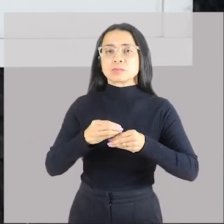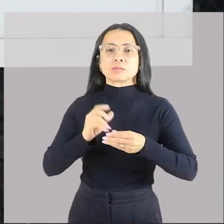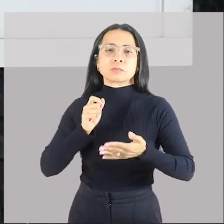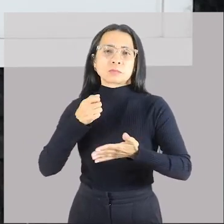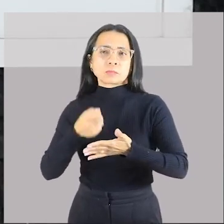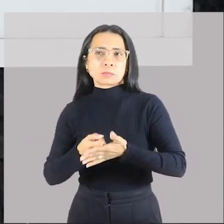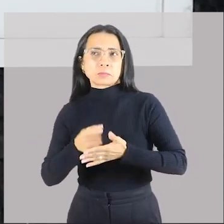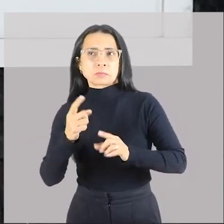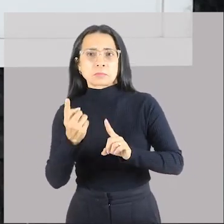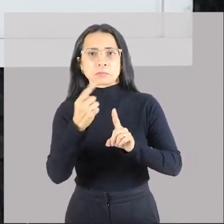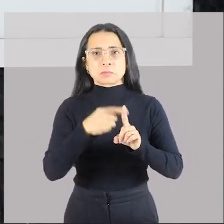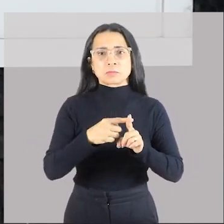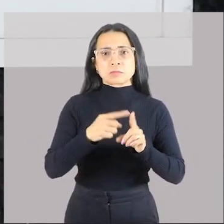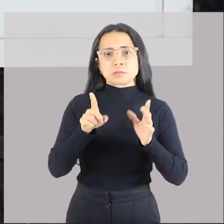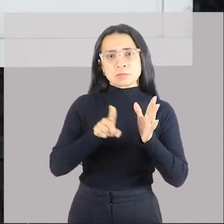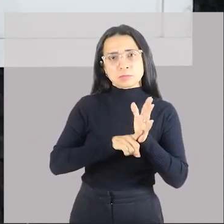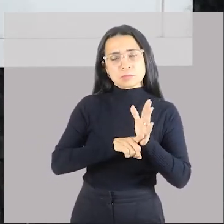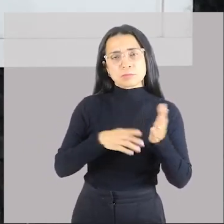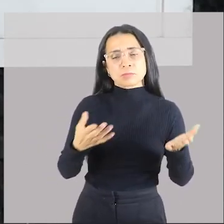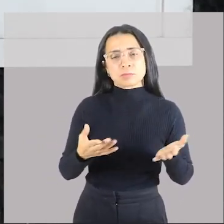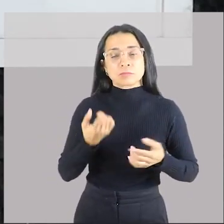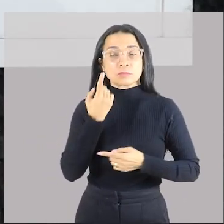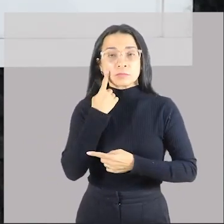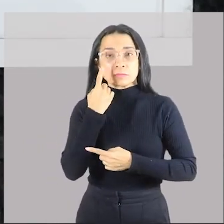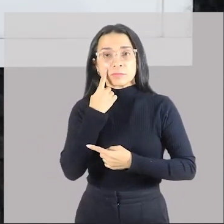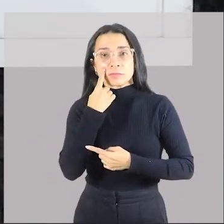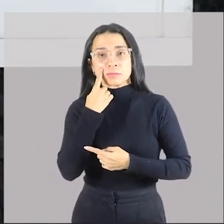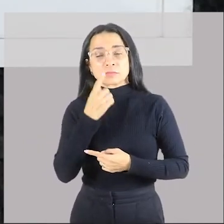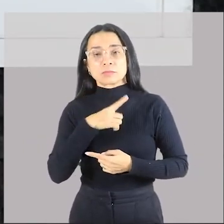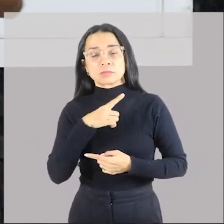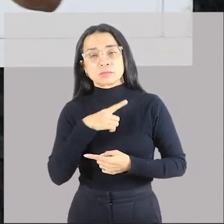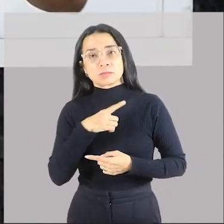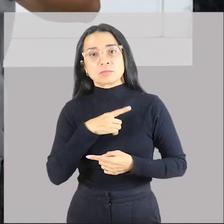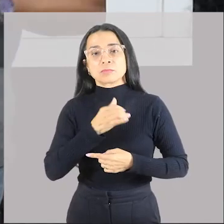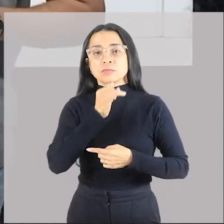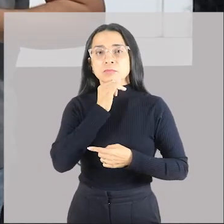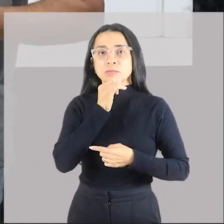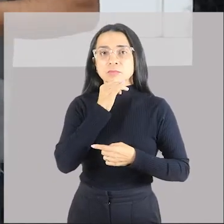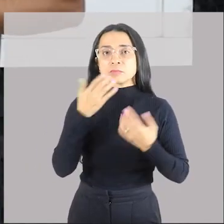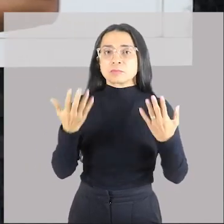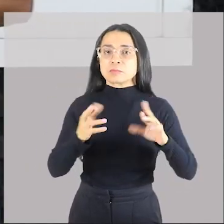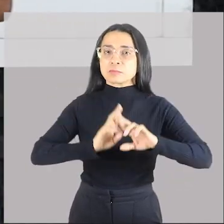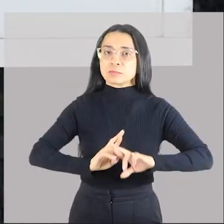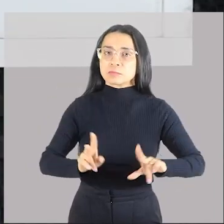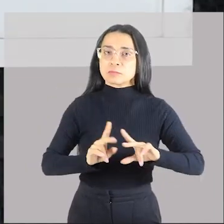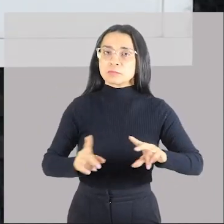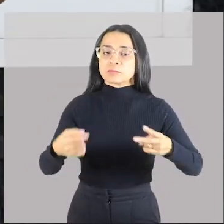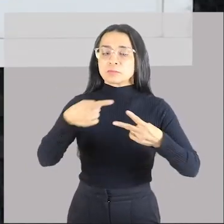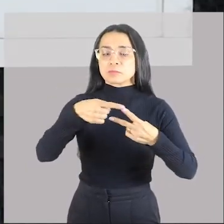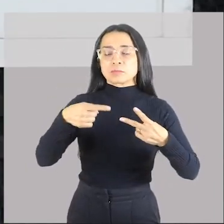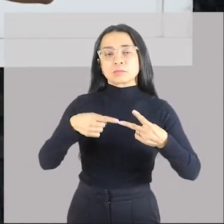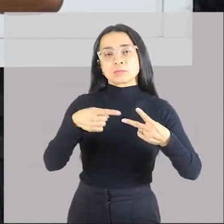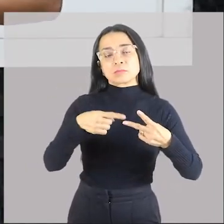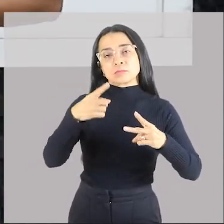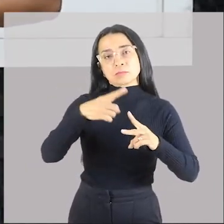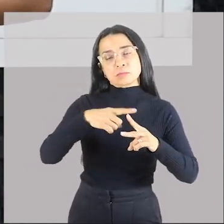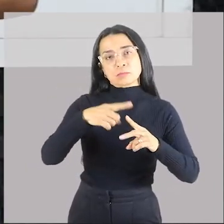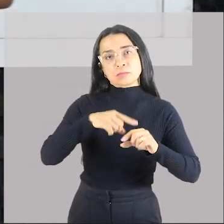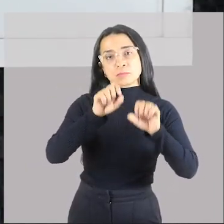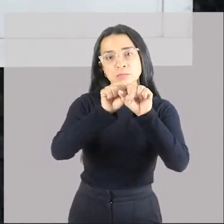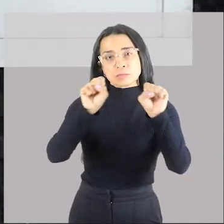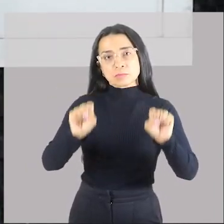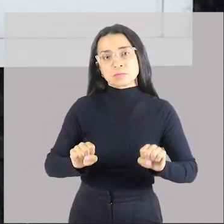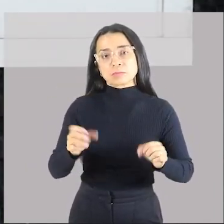aqui para a gente observar como é a diferença da metodologia dos dois tipos de sistema de